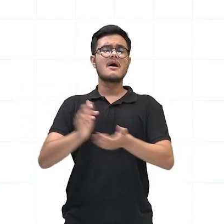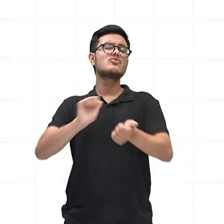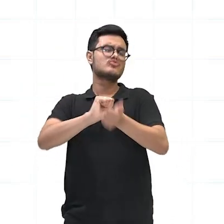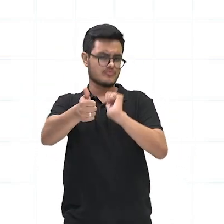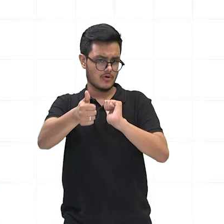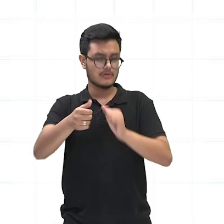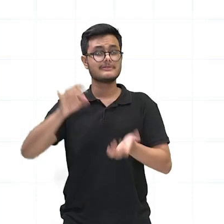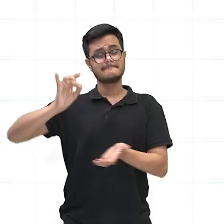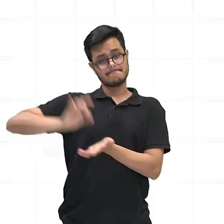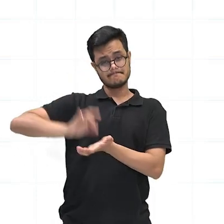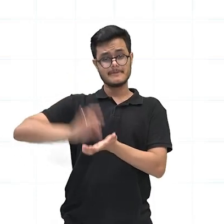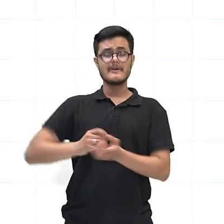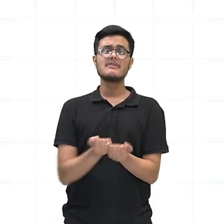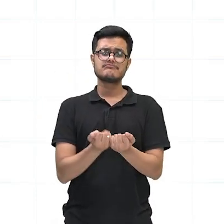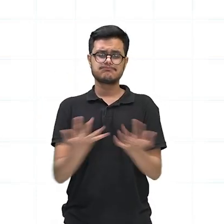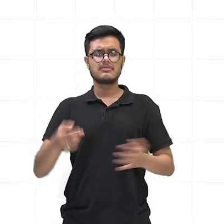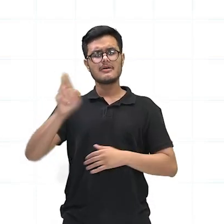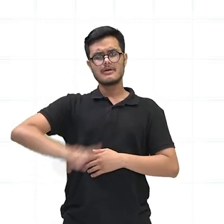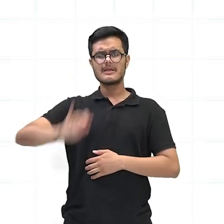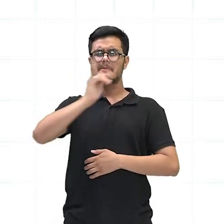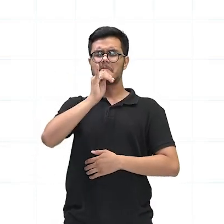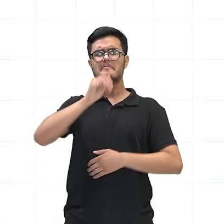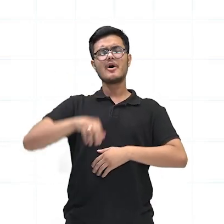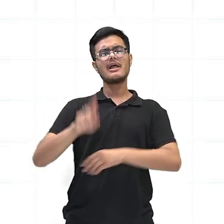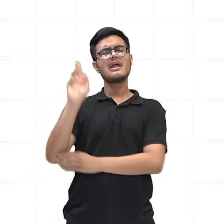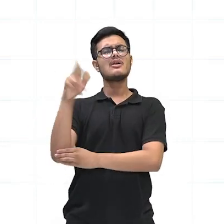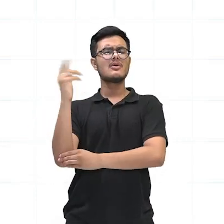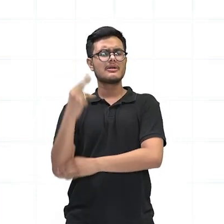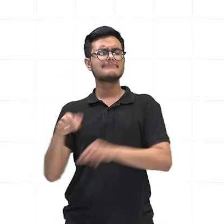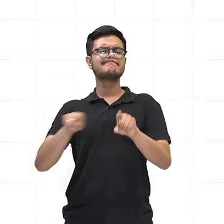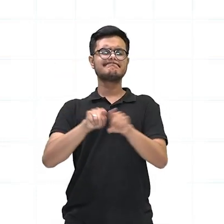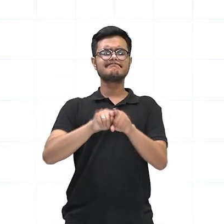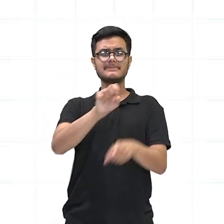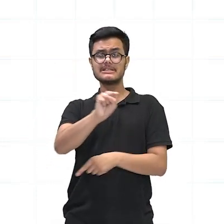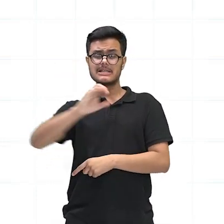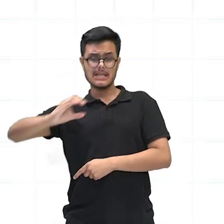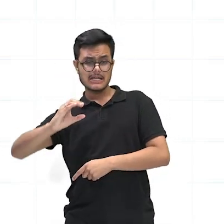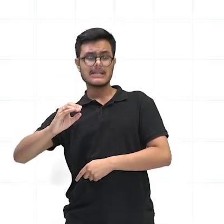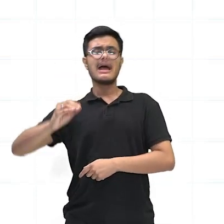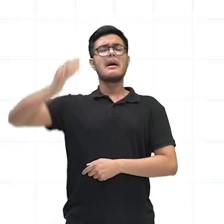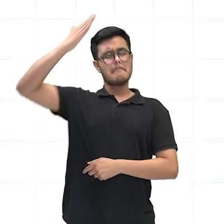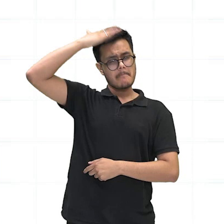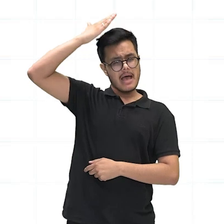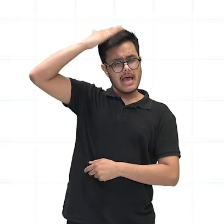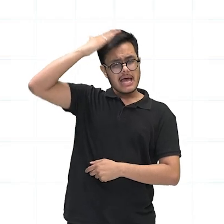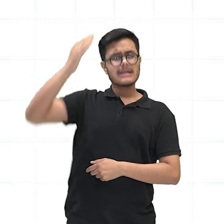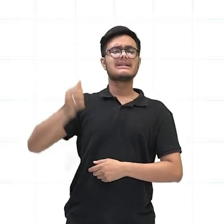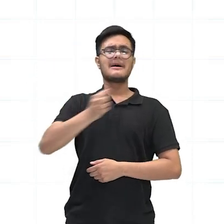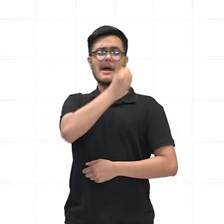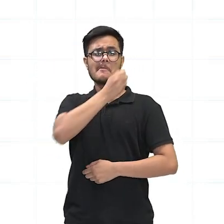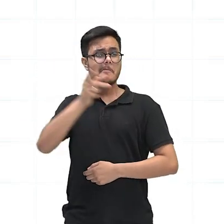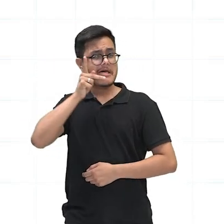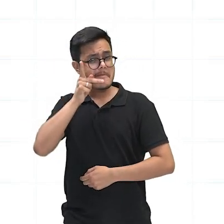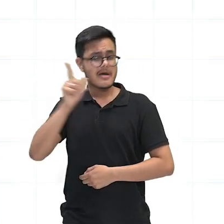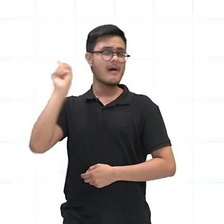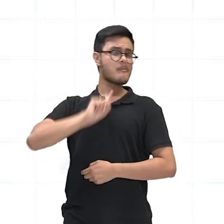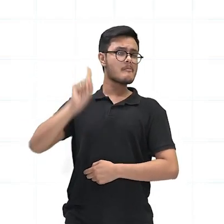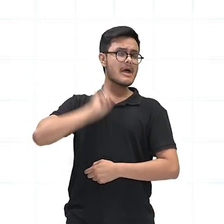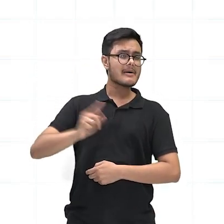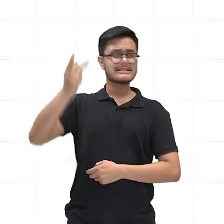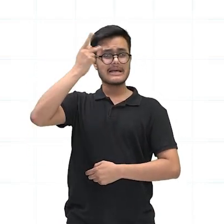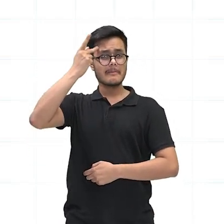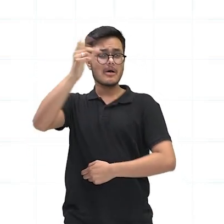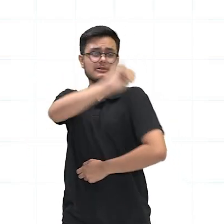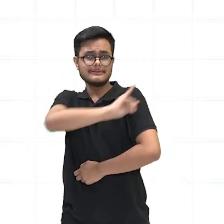presença do hóquei na grama, como Rio Grande do Sul, Santa Catarina, Paraná, Amapá, Minas Gerais, São Paulo e